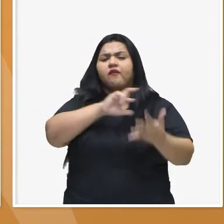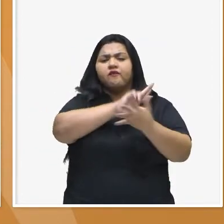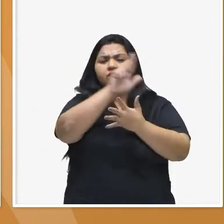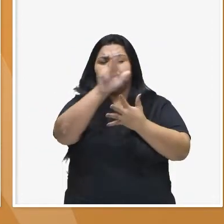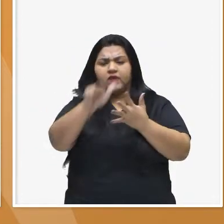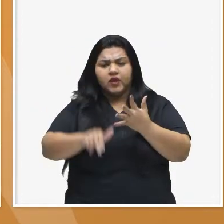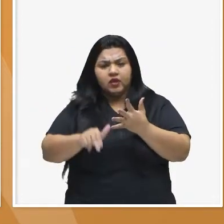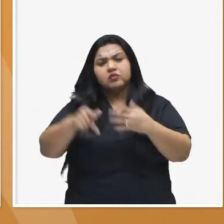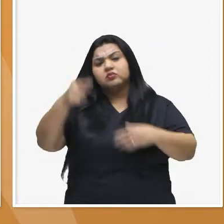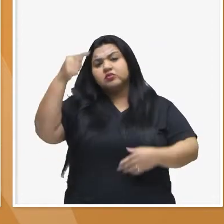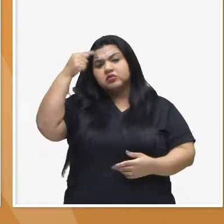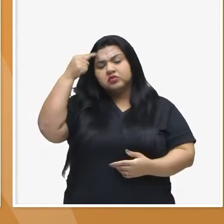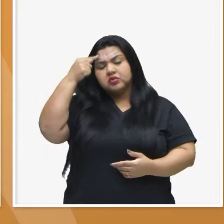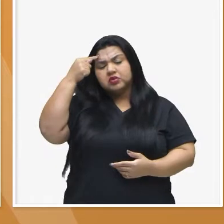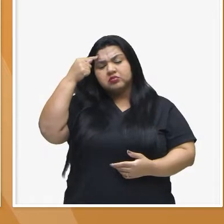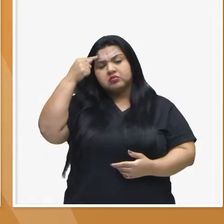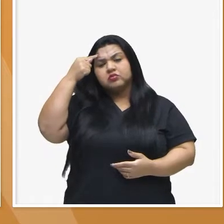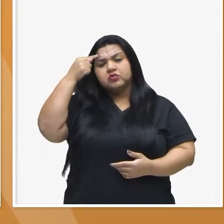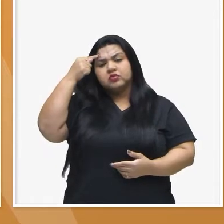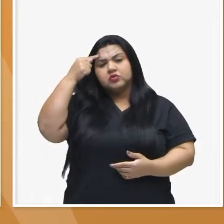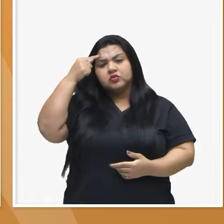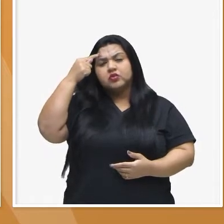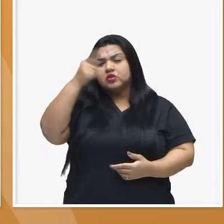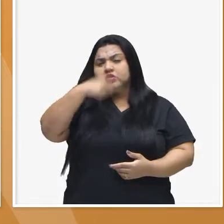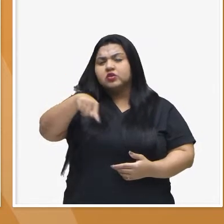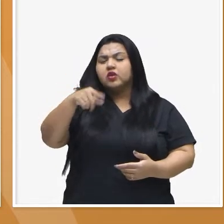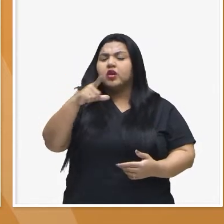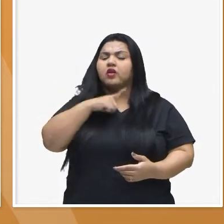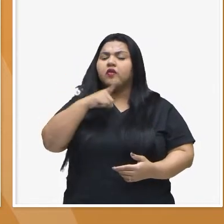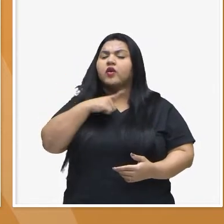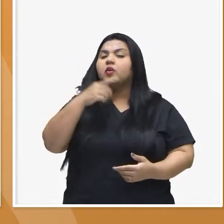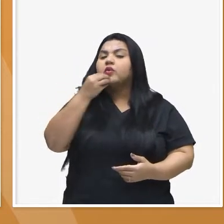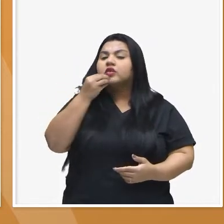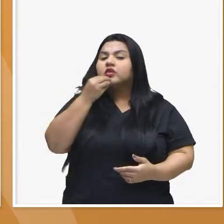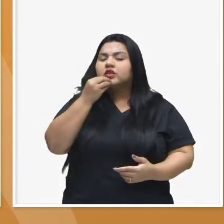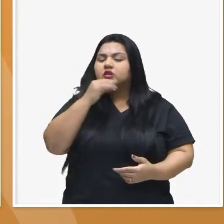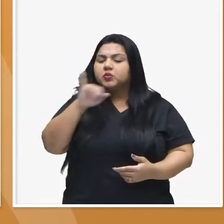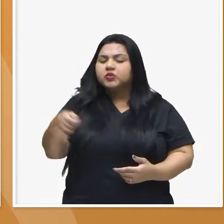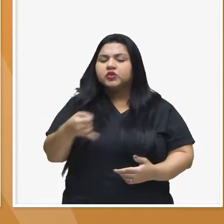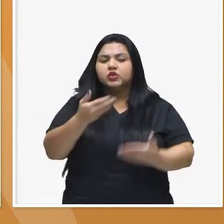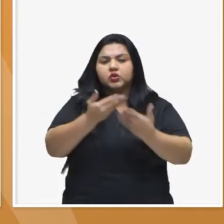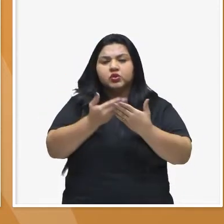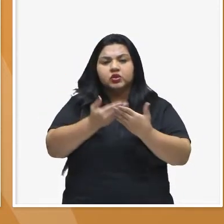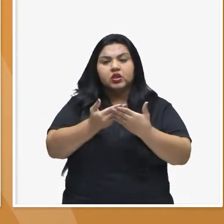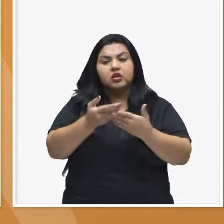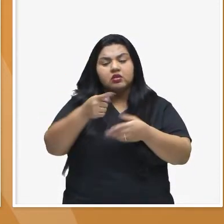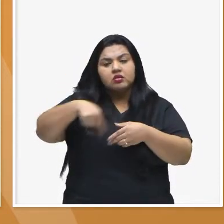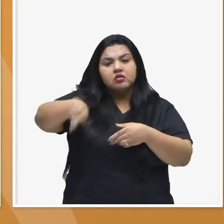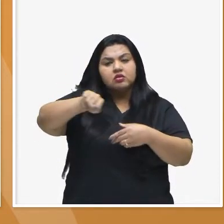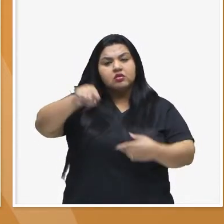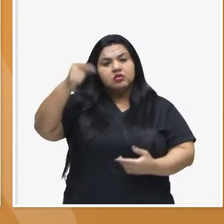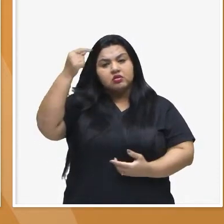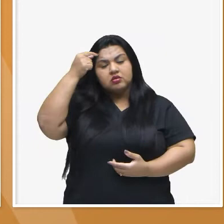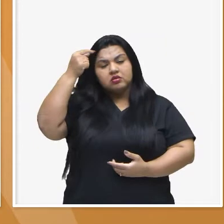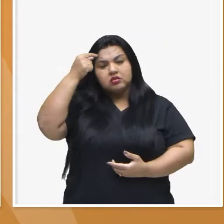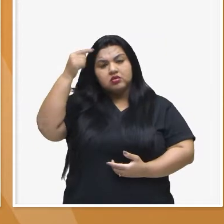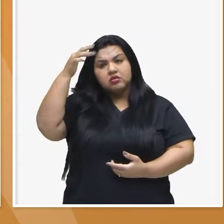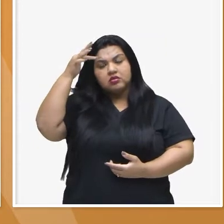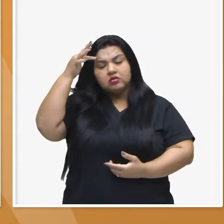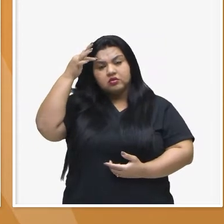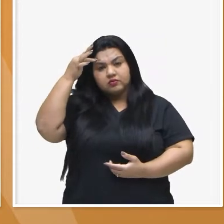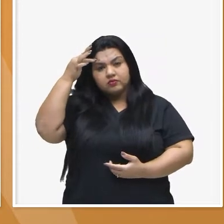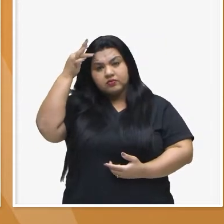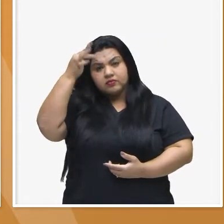pensadores, Vocês já tiveram a oportunidade de estudar alguns. E esses pensadores, da história da filosofia